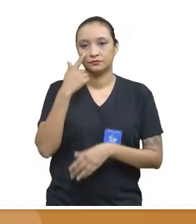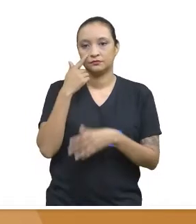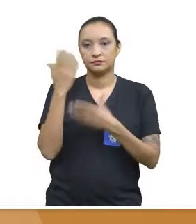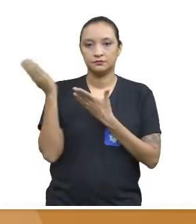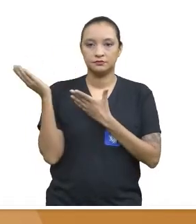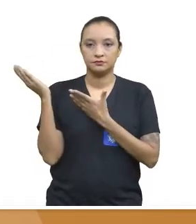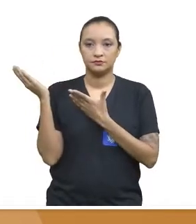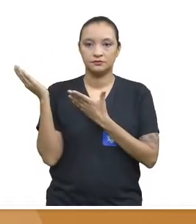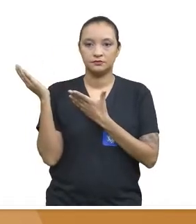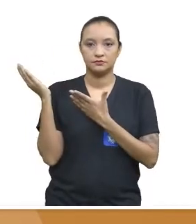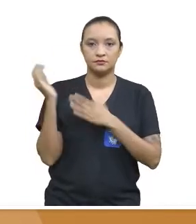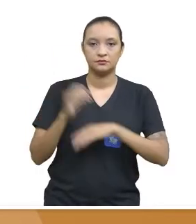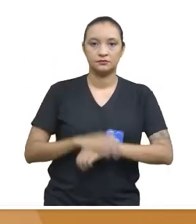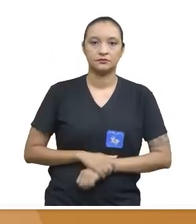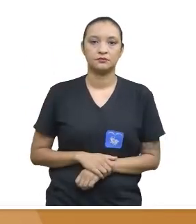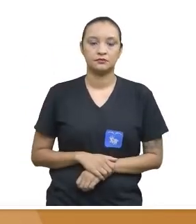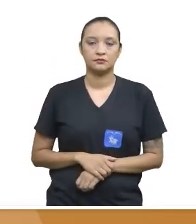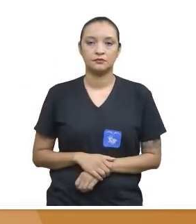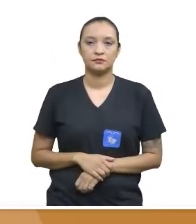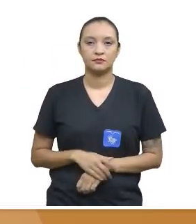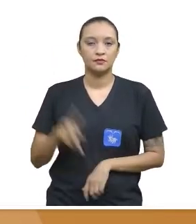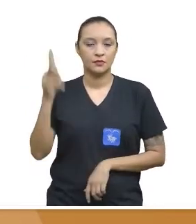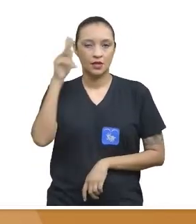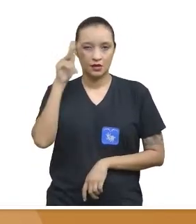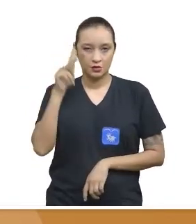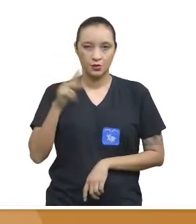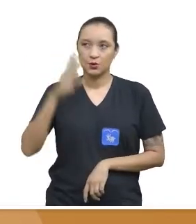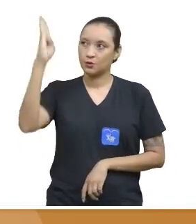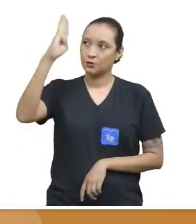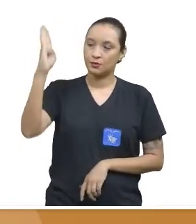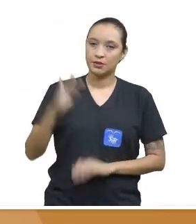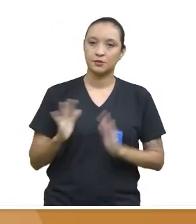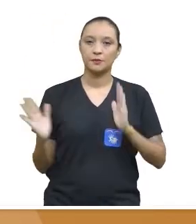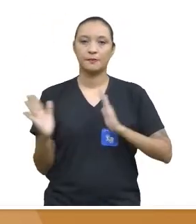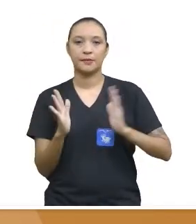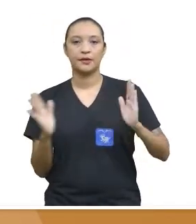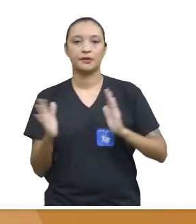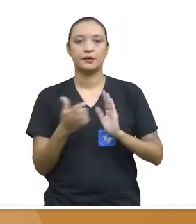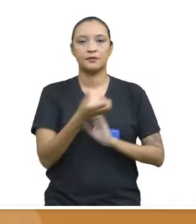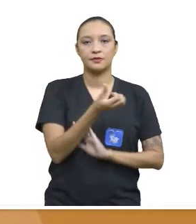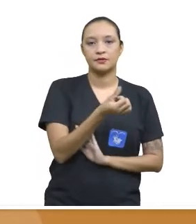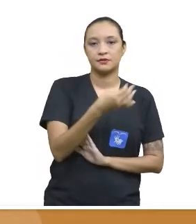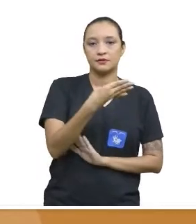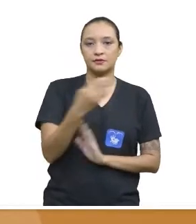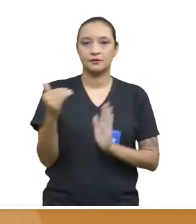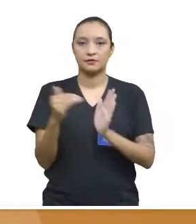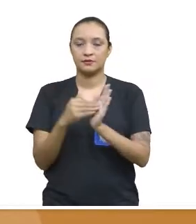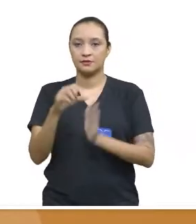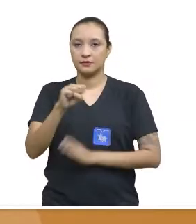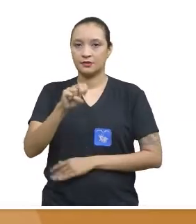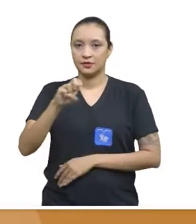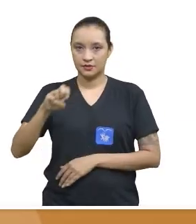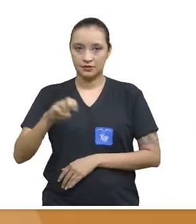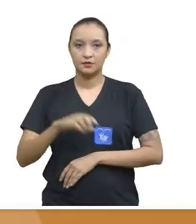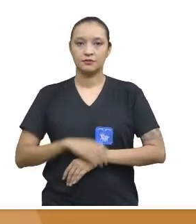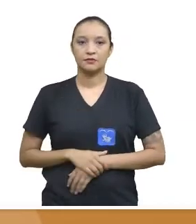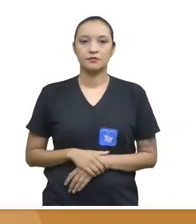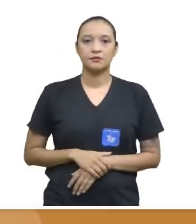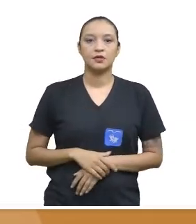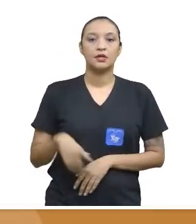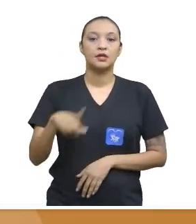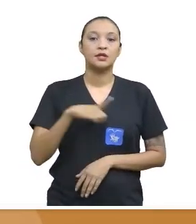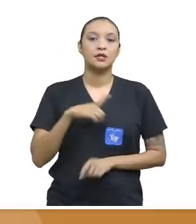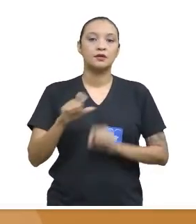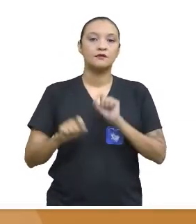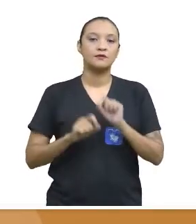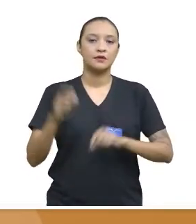período da história do Brasil, que vai de 64 a 85, foi consagrado pela historiografia como ditadura militar.